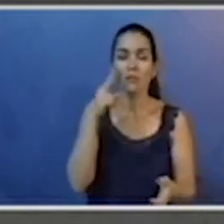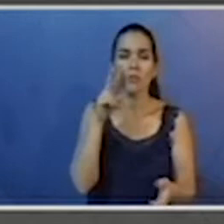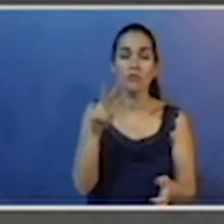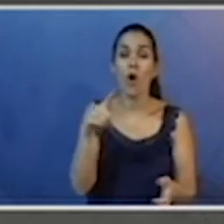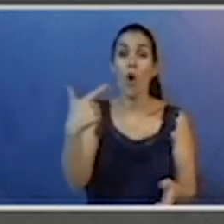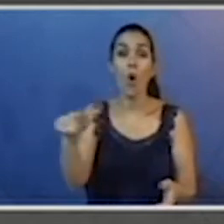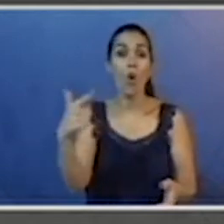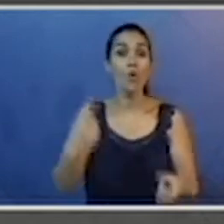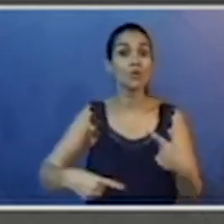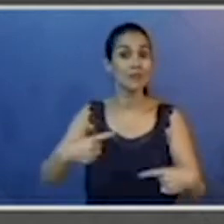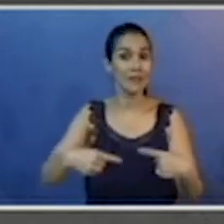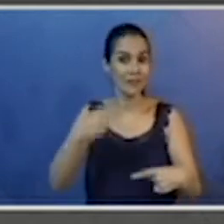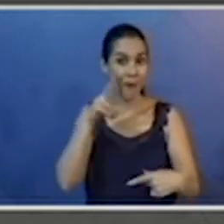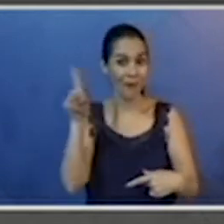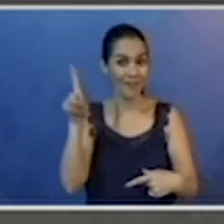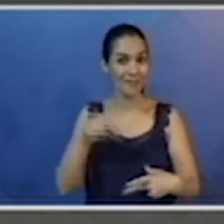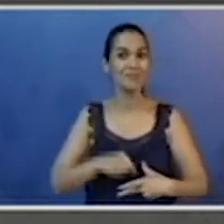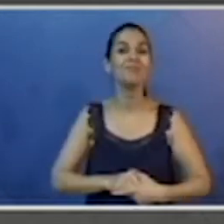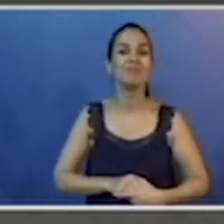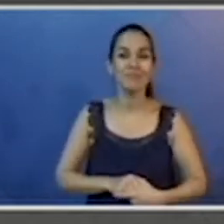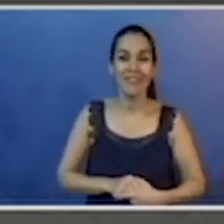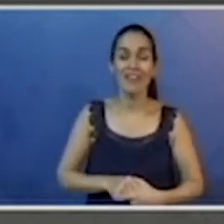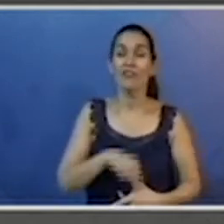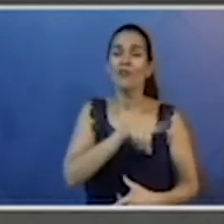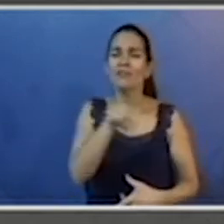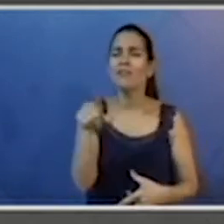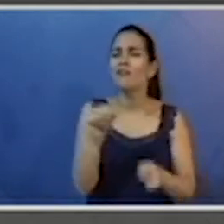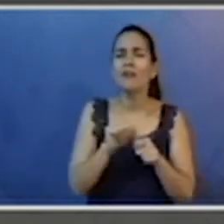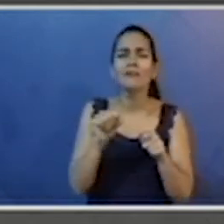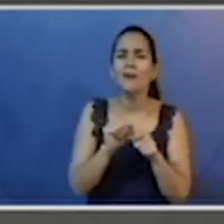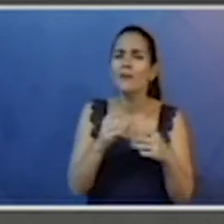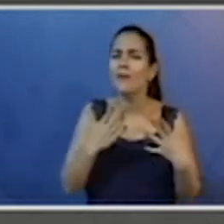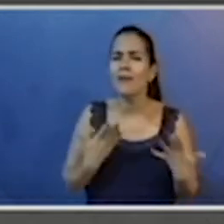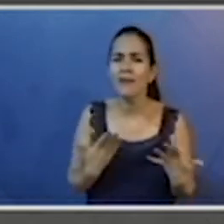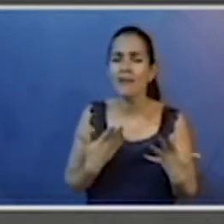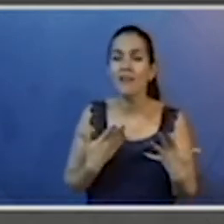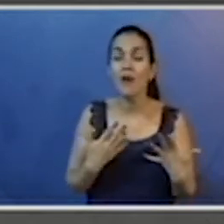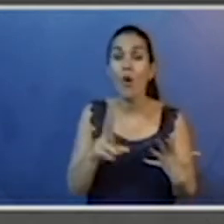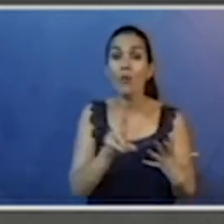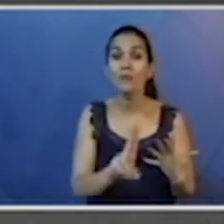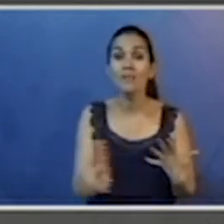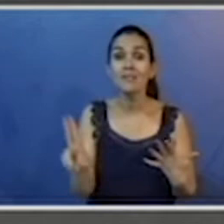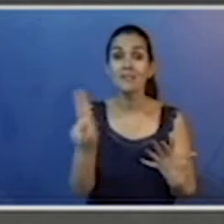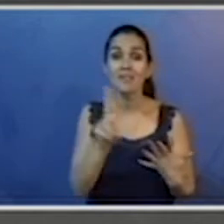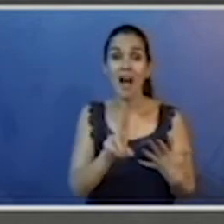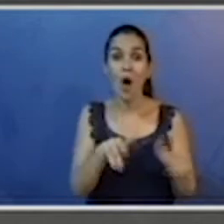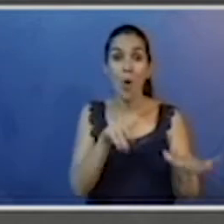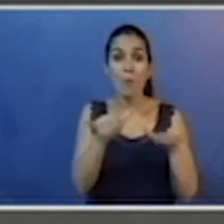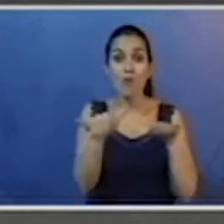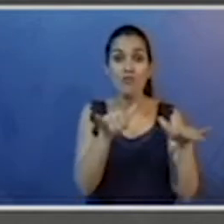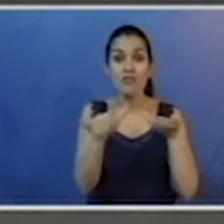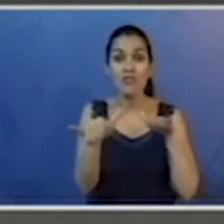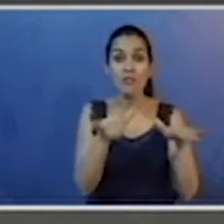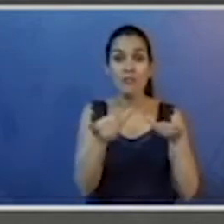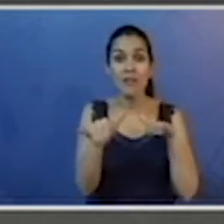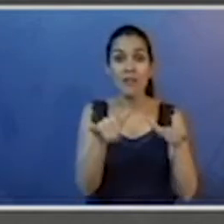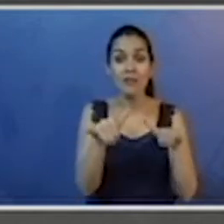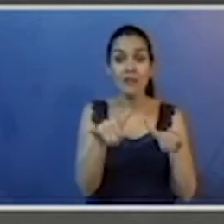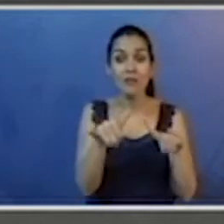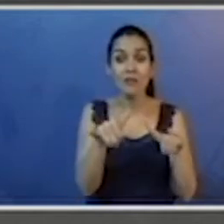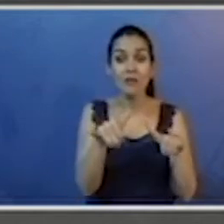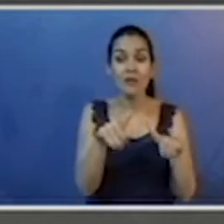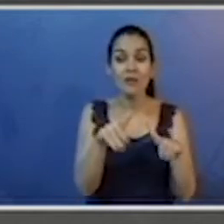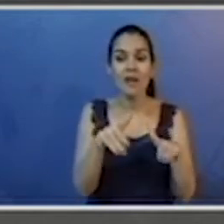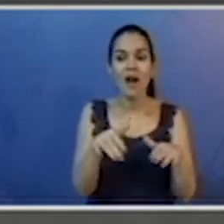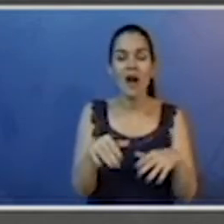tentar mais um desafio um pouquinho mais difícil vamos tentar fazer o seguinte vamos tentar usar o movimento que se chama dominar a